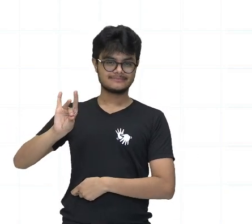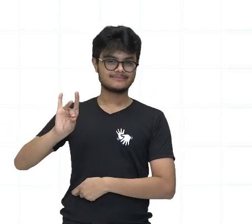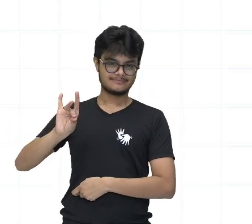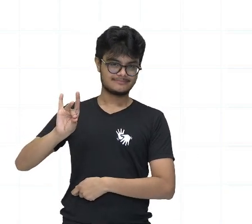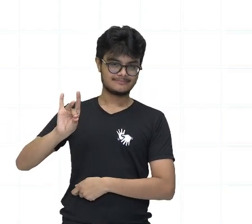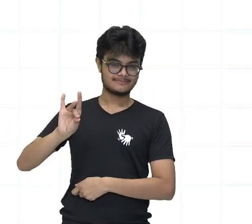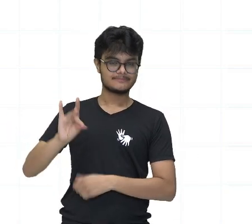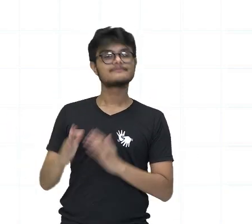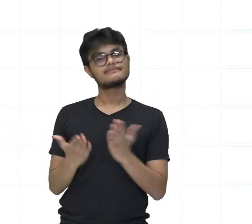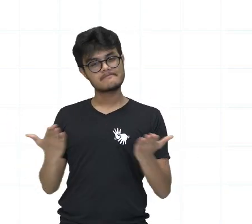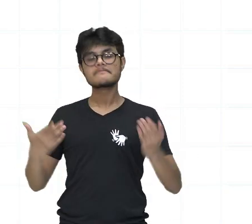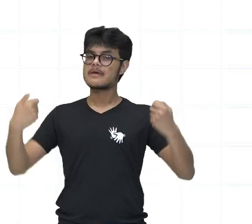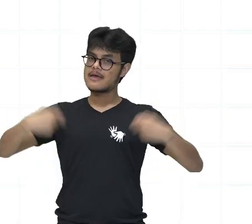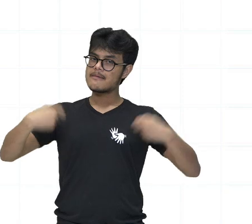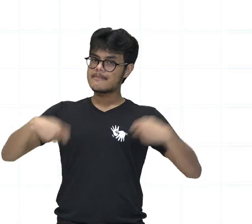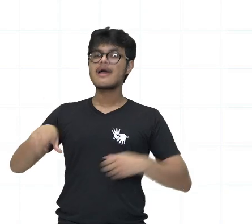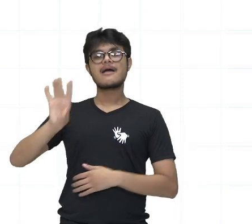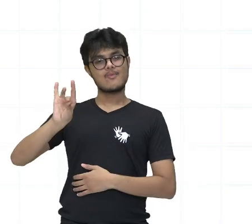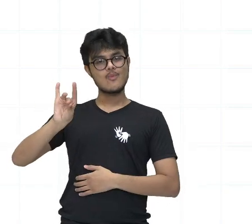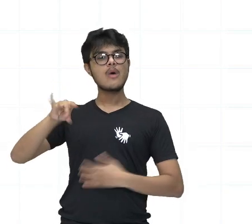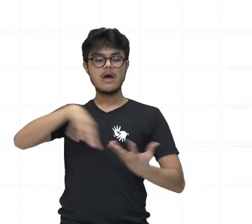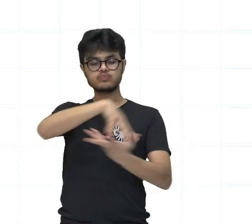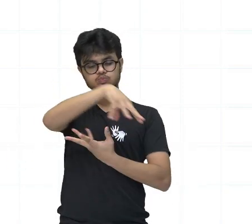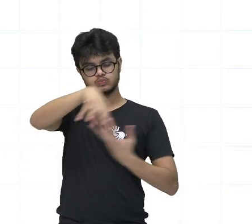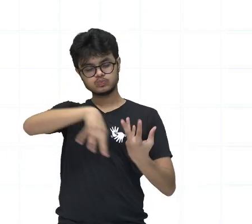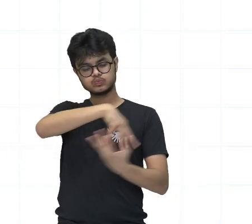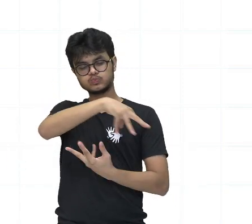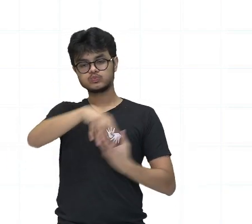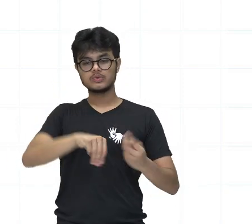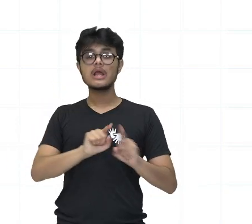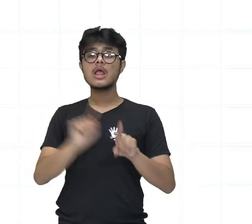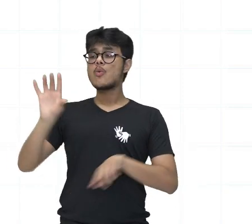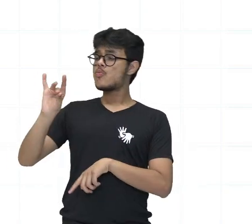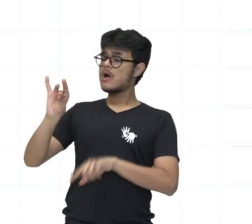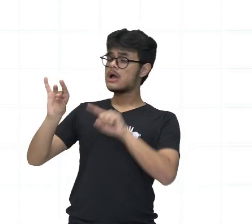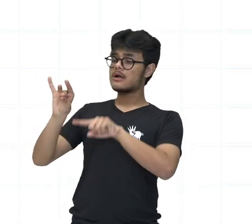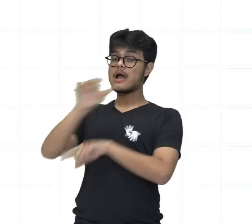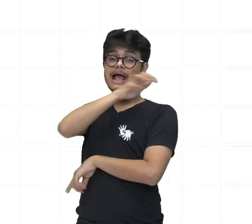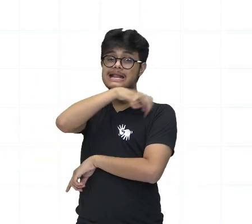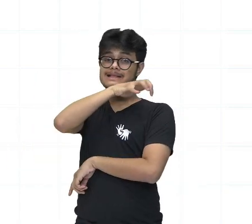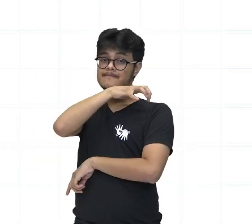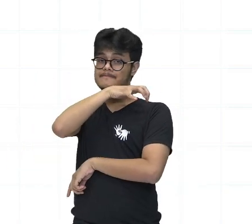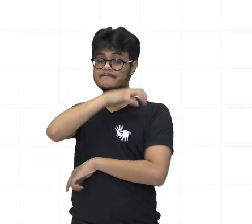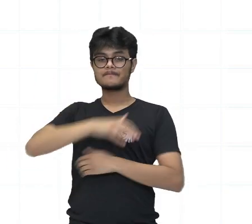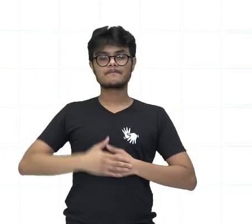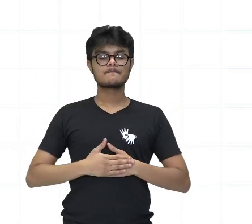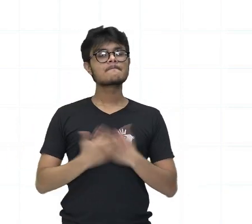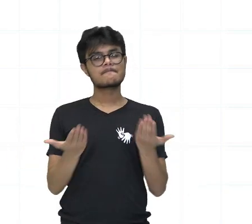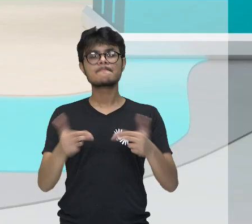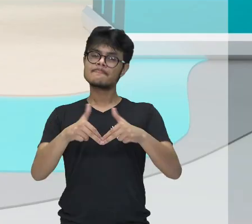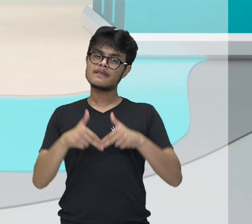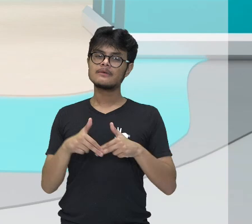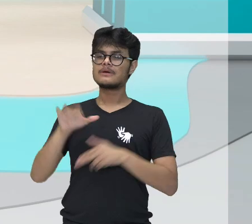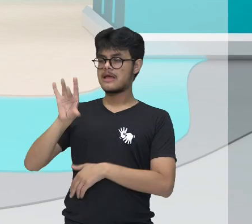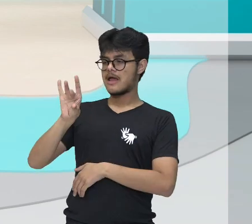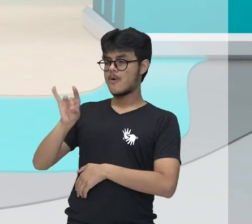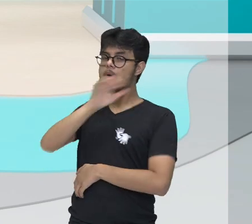Tem, portanto, que ser misturado com aglutinante. Então, os